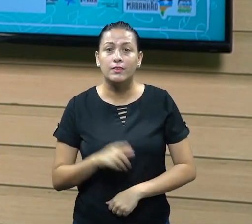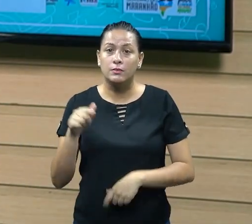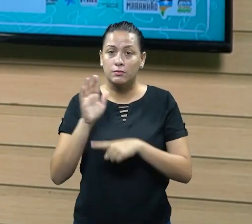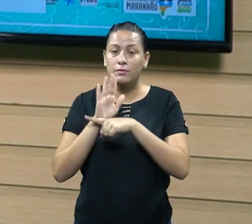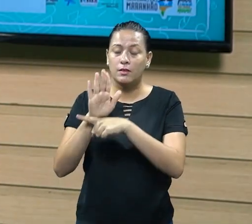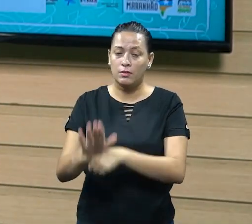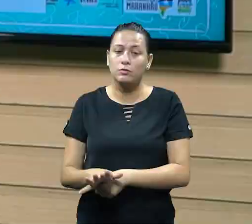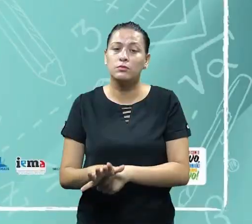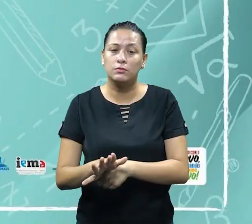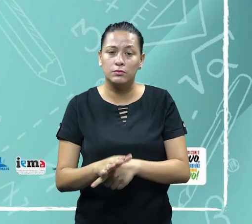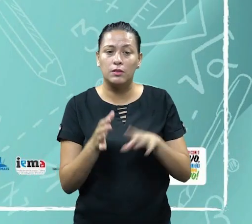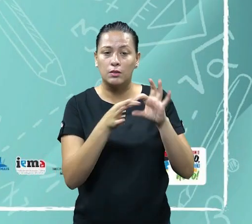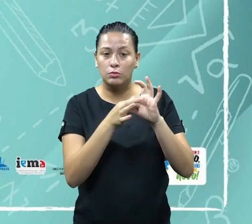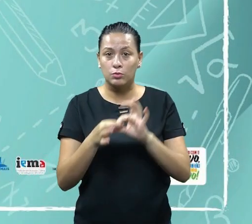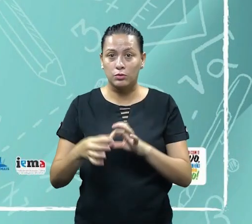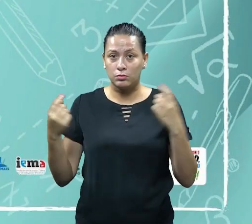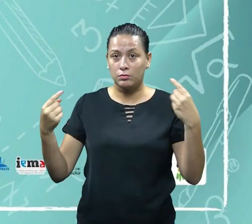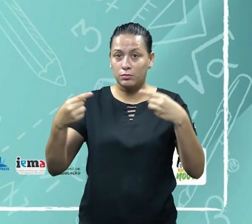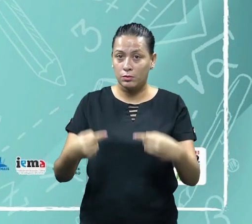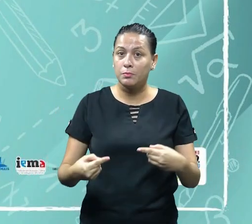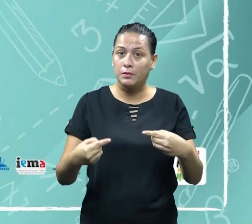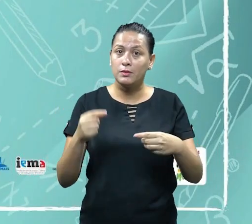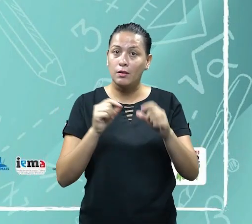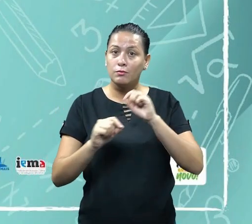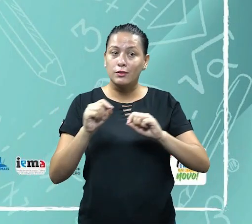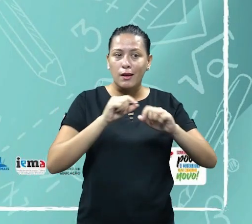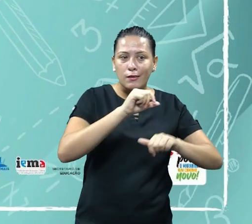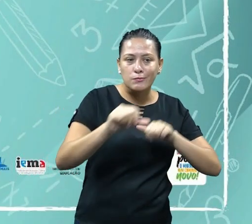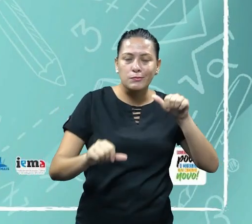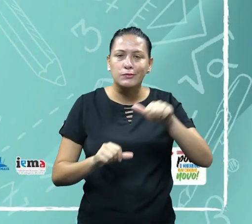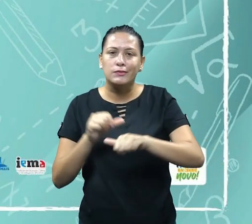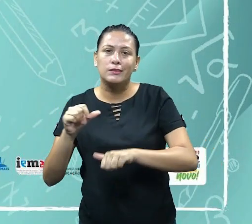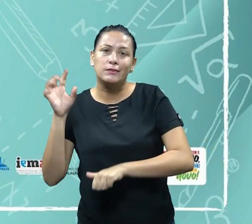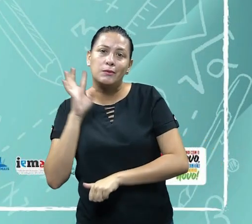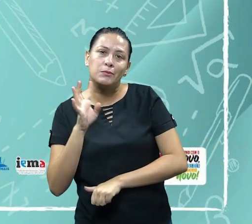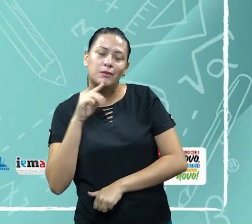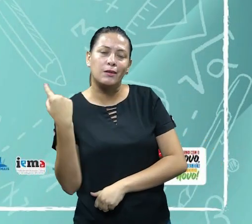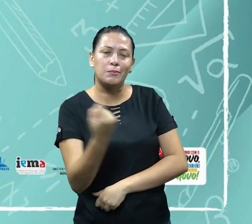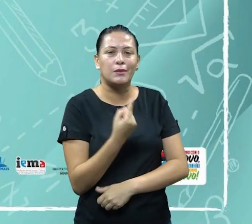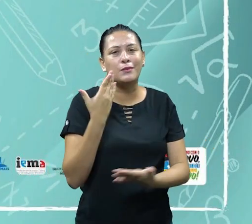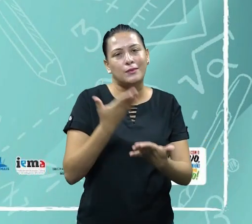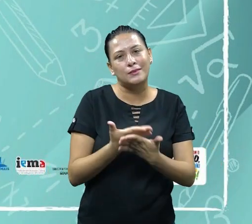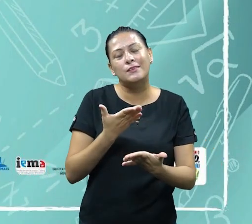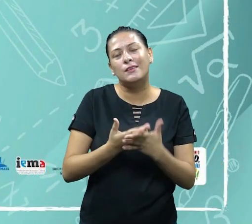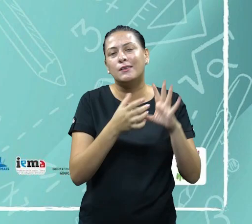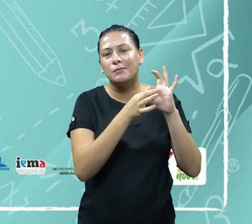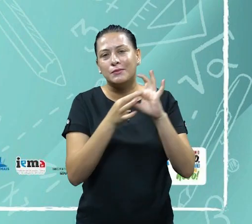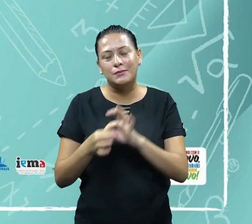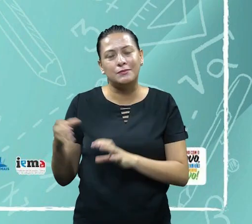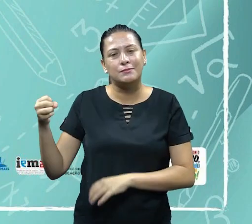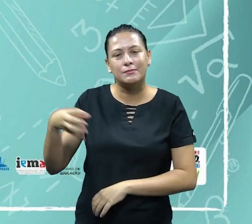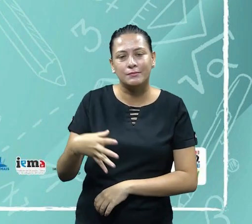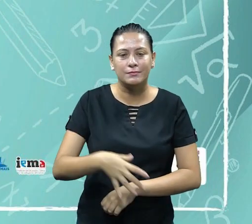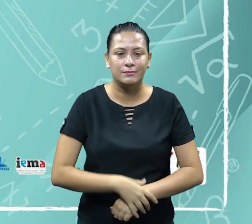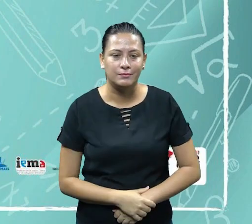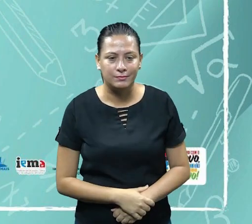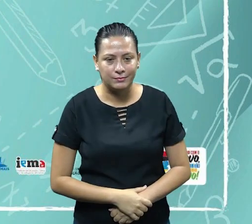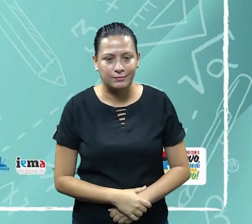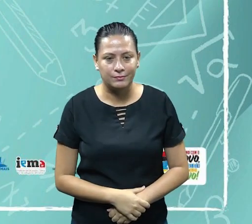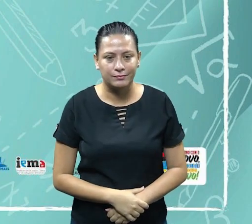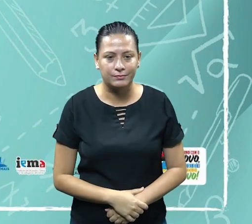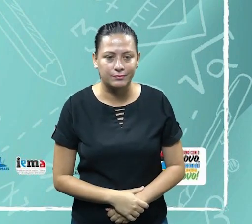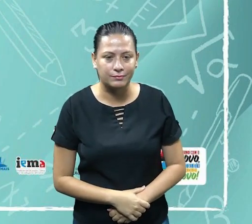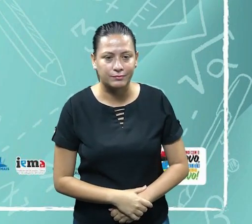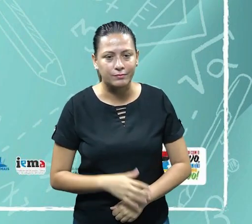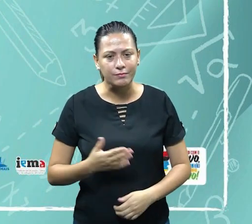da competitividade. Essas mudanças, né? Que aí é legal para a gente poder entender esse novo cenário. Do que era pro que tá, do DIPO